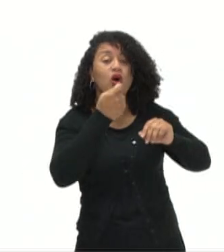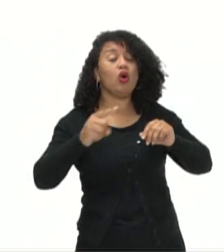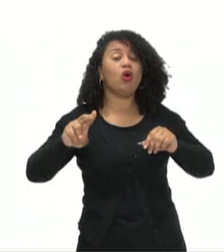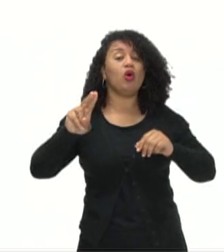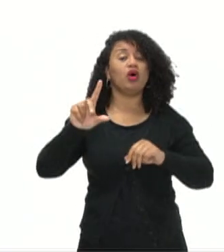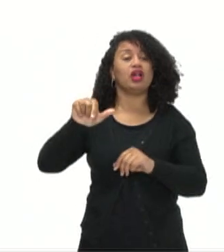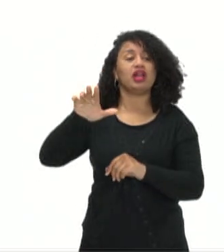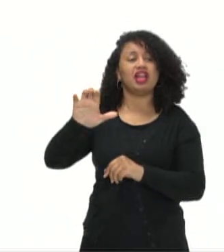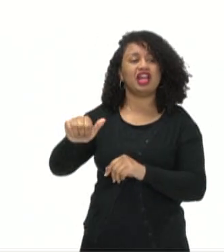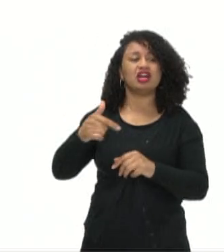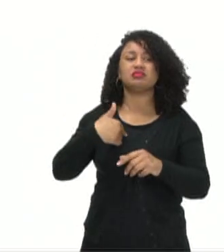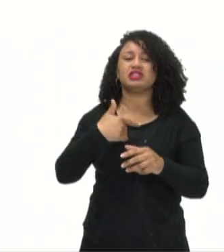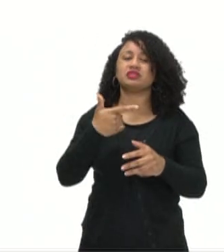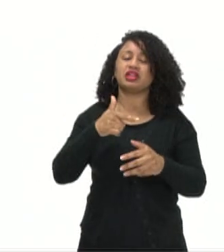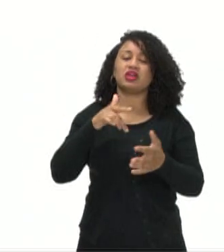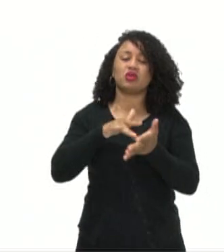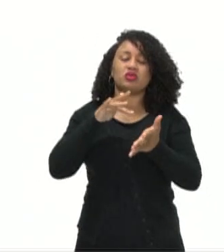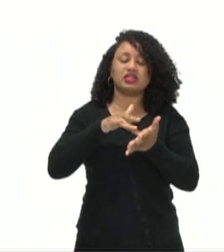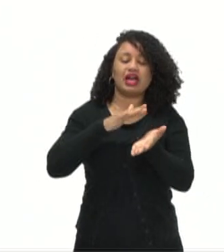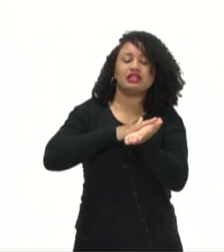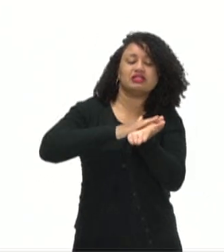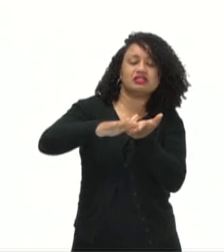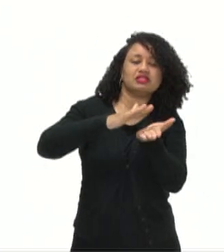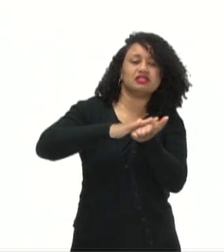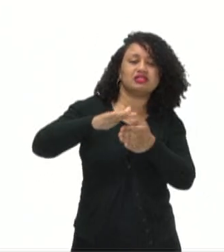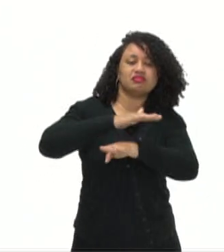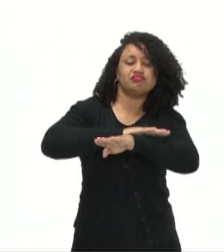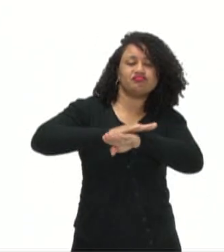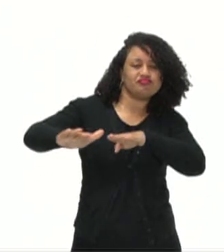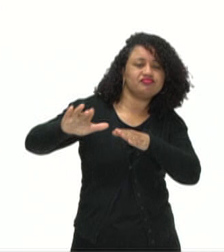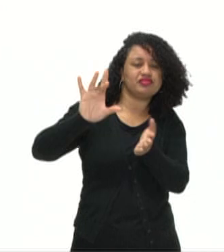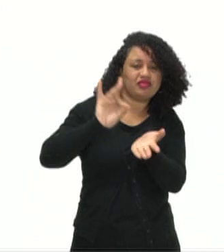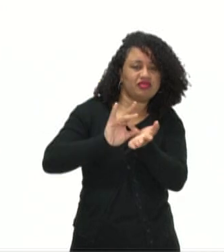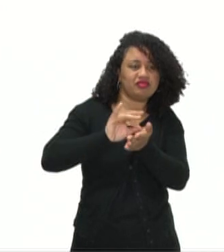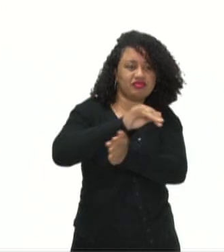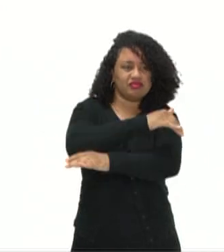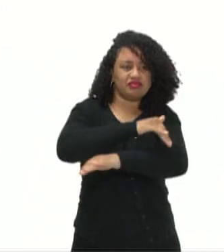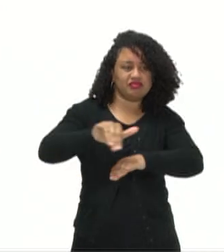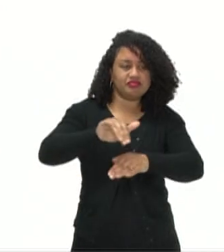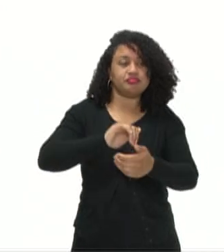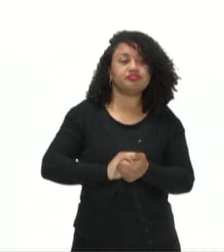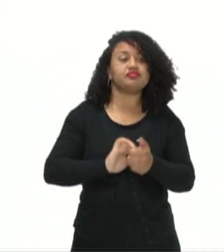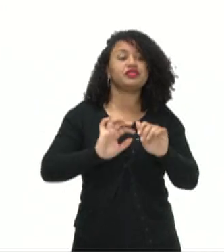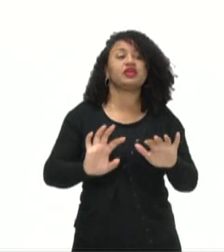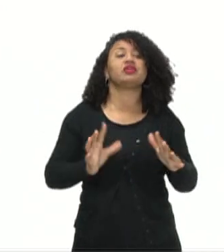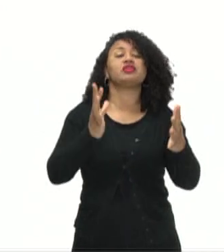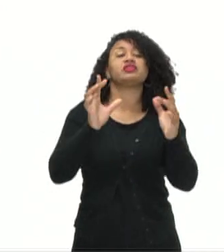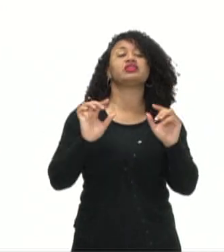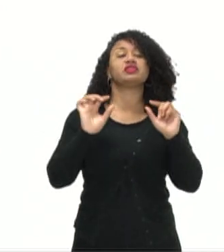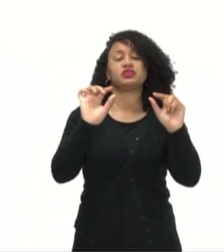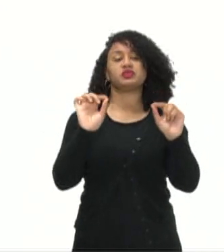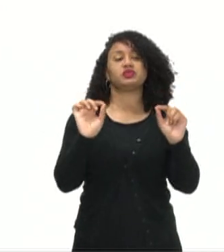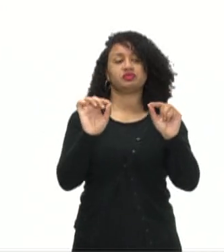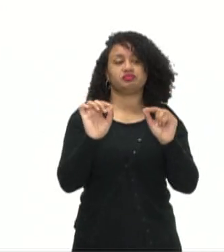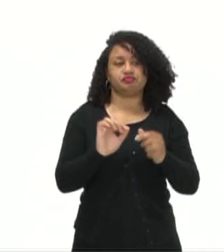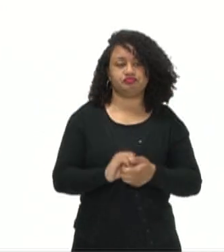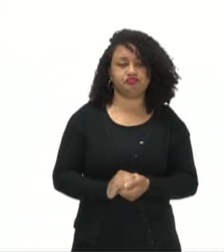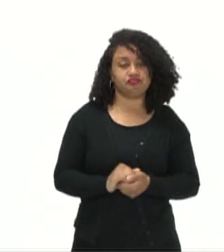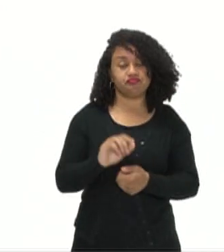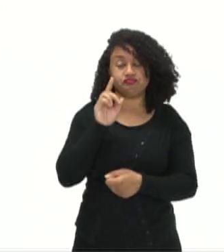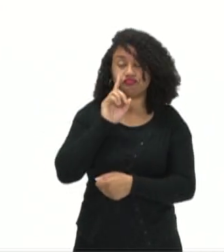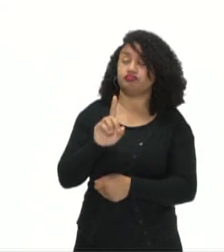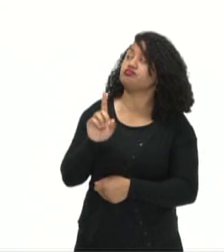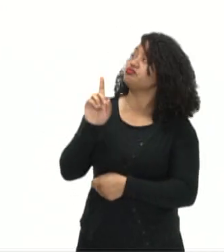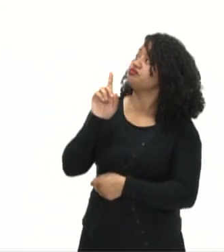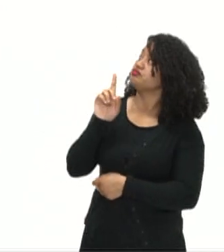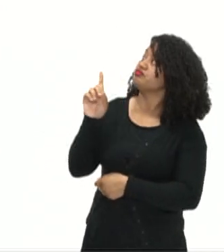o asfalto, né? Ou seja, com a superfície, com o pavimento, certo? O que acaba acontecendo? Isso aqui, ó. Quando